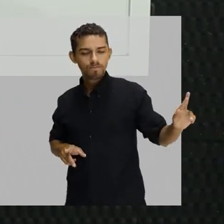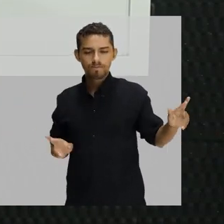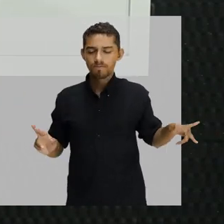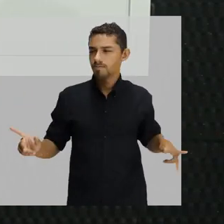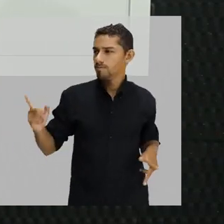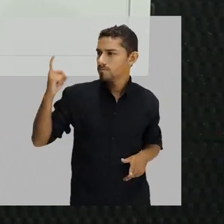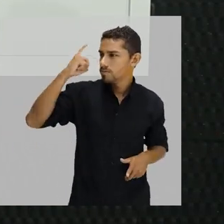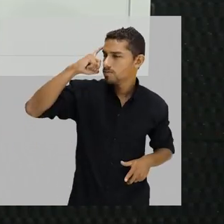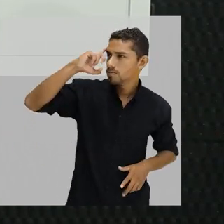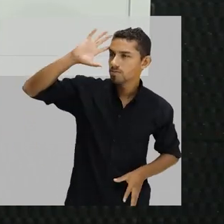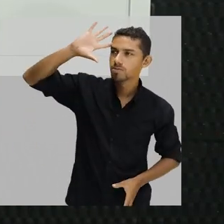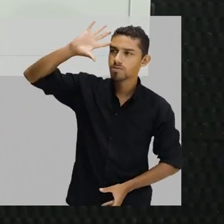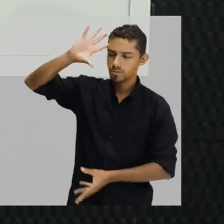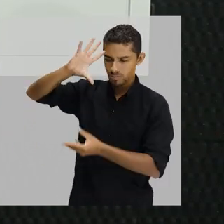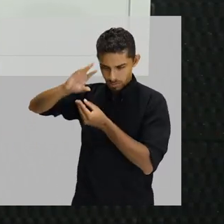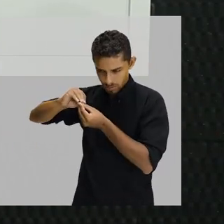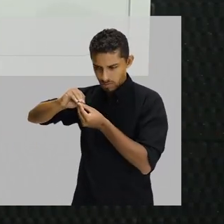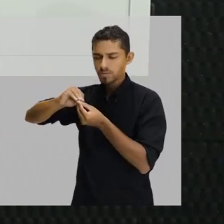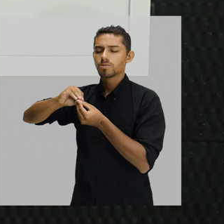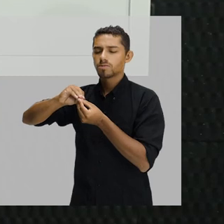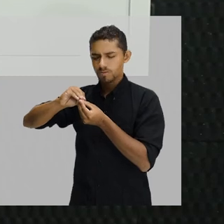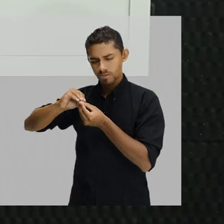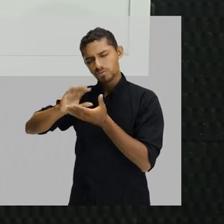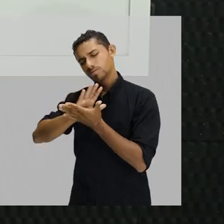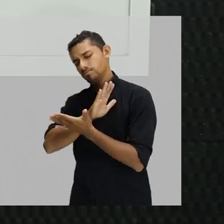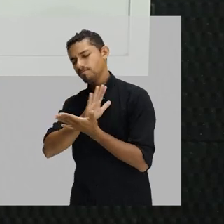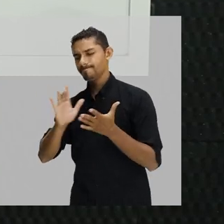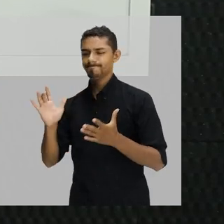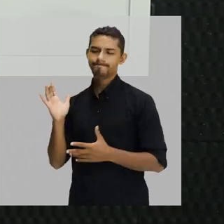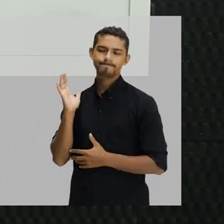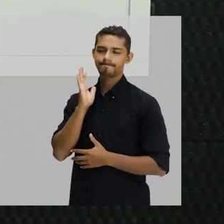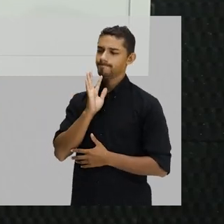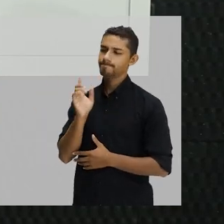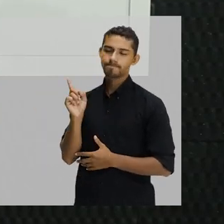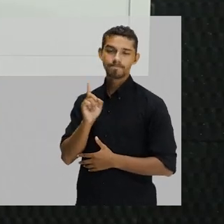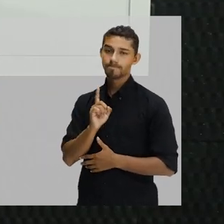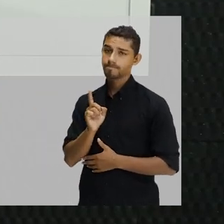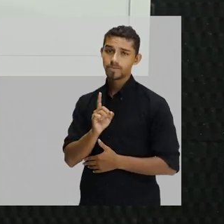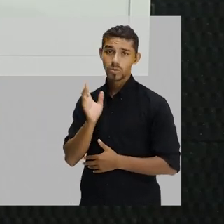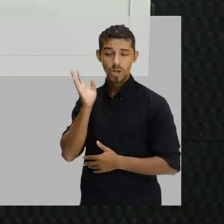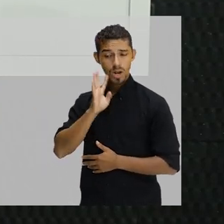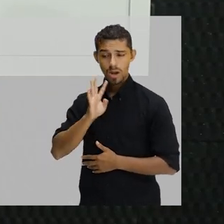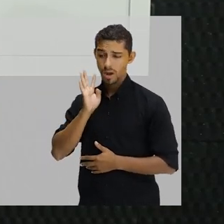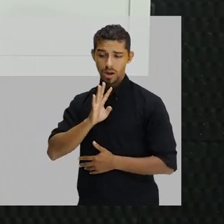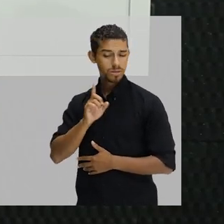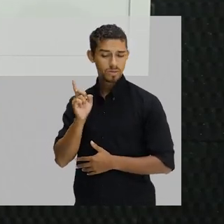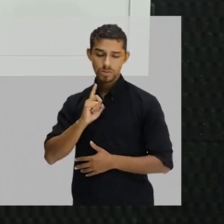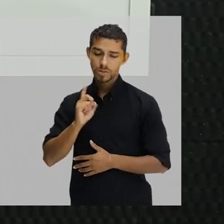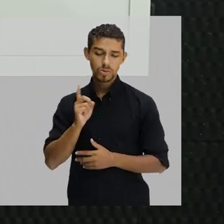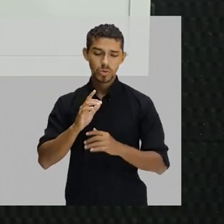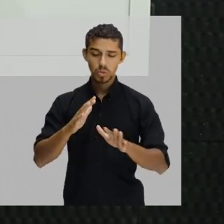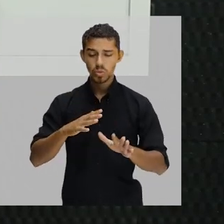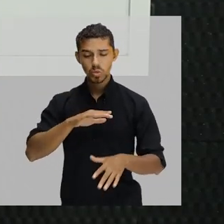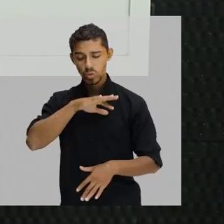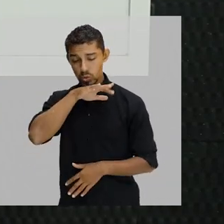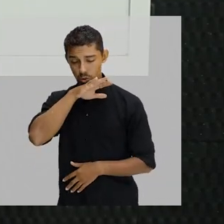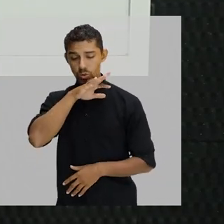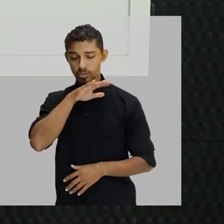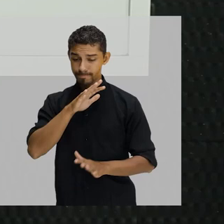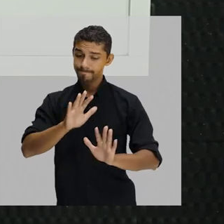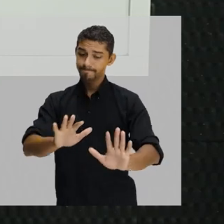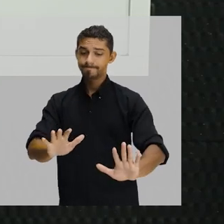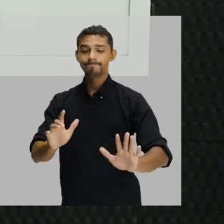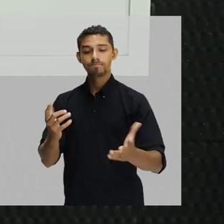podem trazer a você algumas coisas que não são muito legais. Tá? Mas eu sempre te convido a pegar o nosso conteúdo de